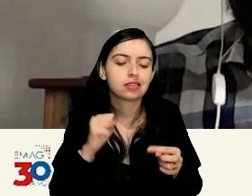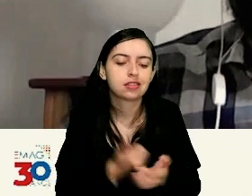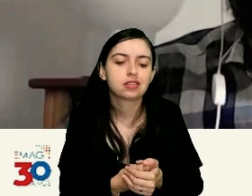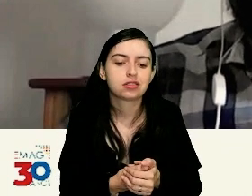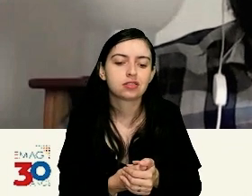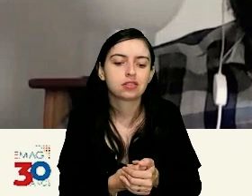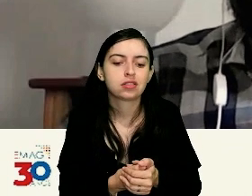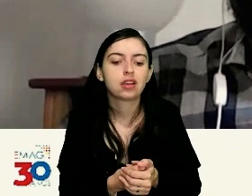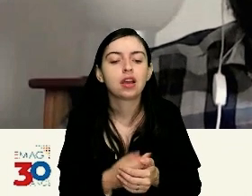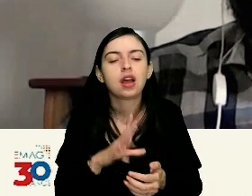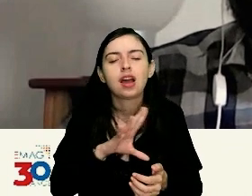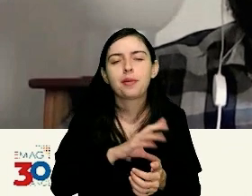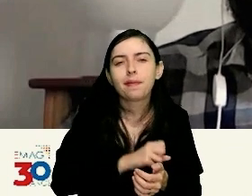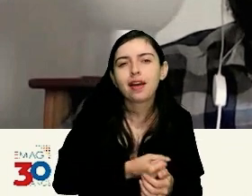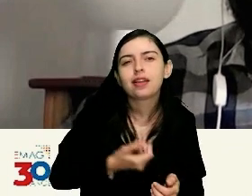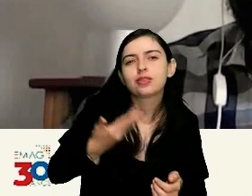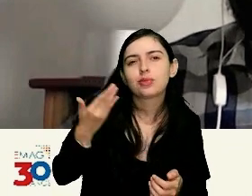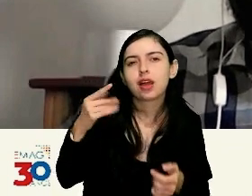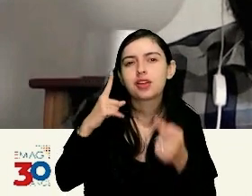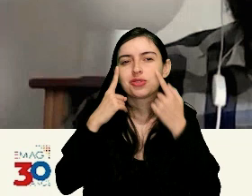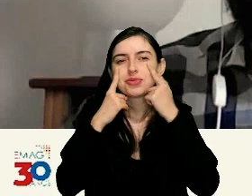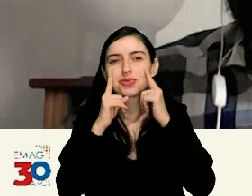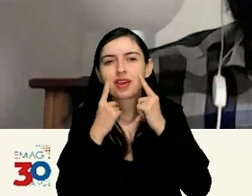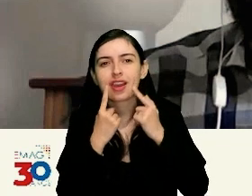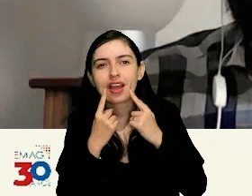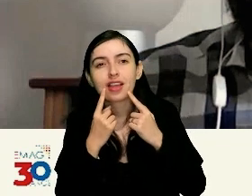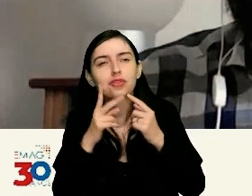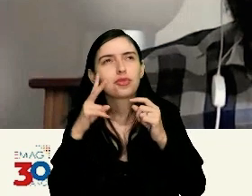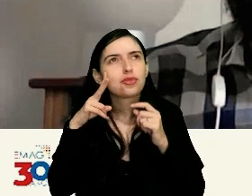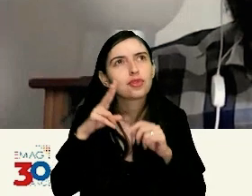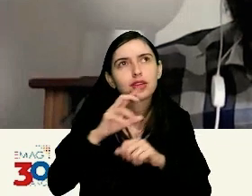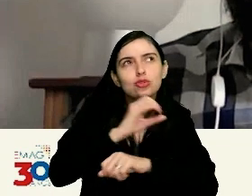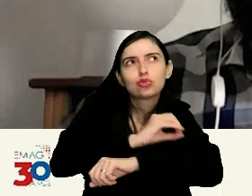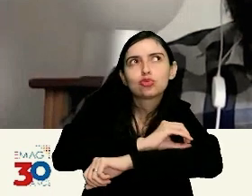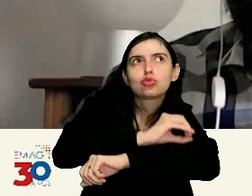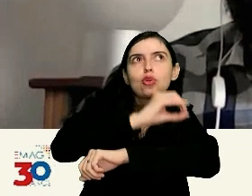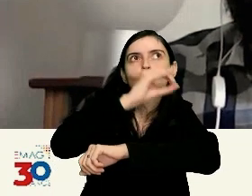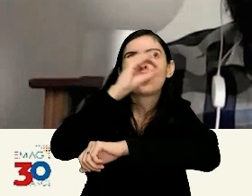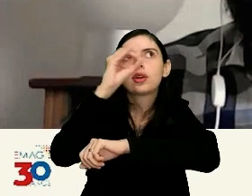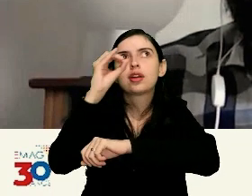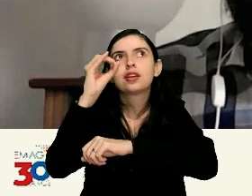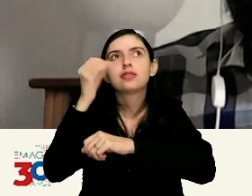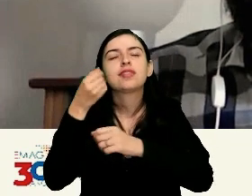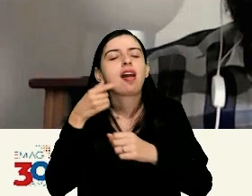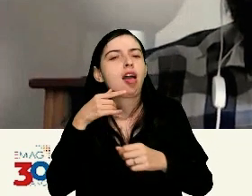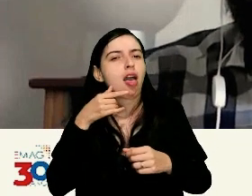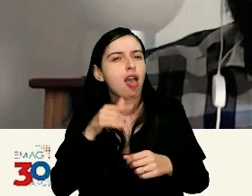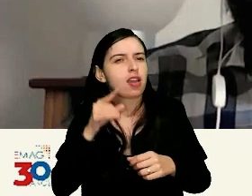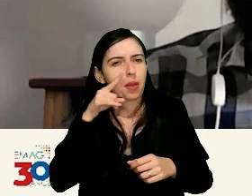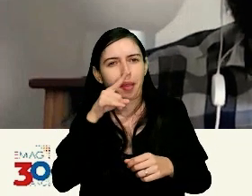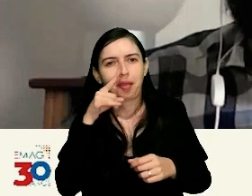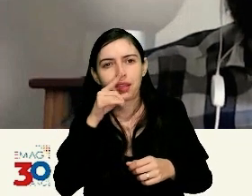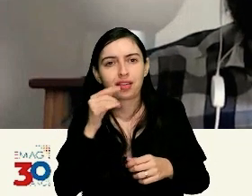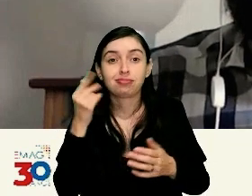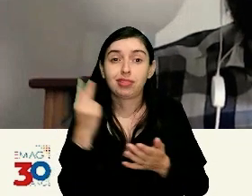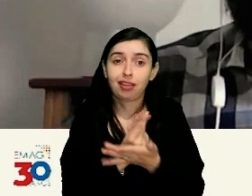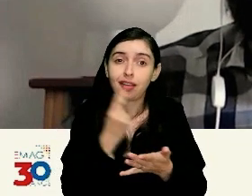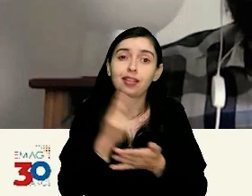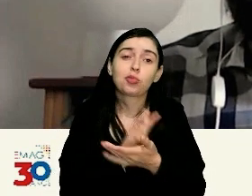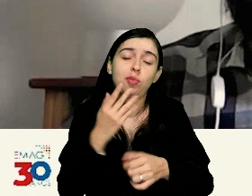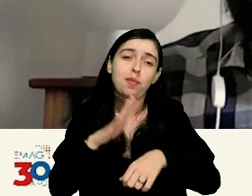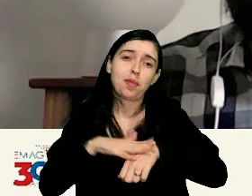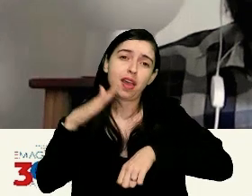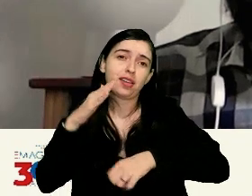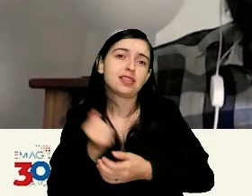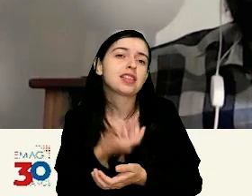amado mais, ter chorado mais, ter visto o sol nascer, devia ter arriscado mais, ter até errado mais, ter feito o que eu queria